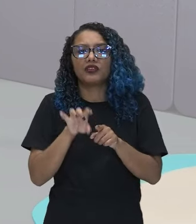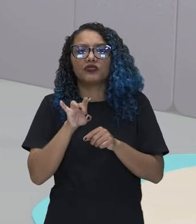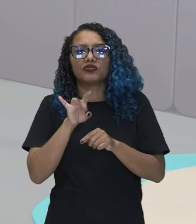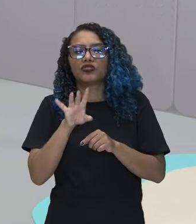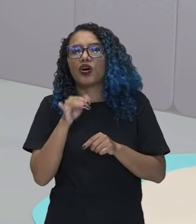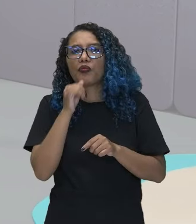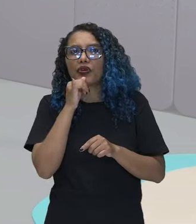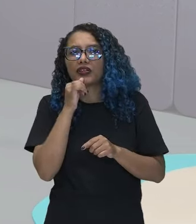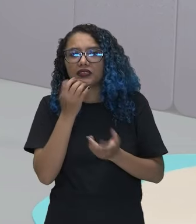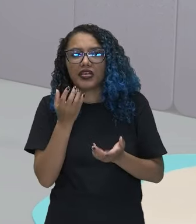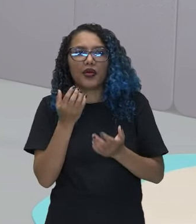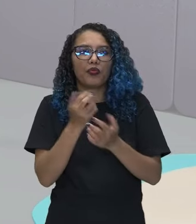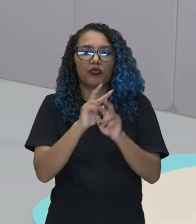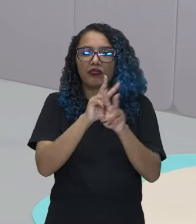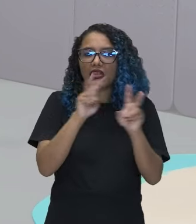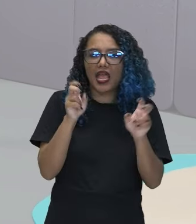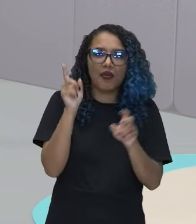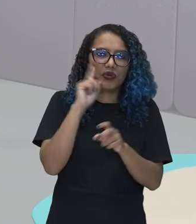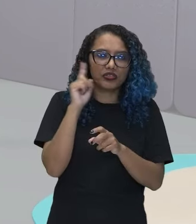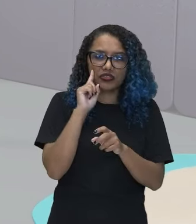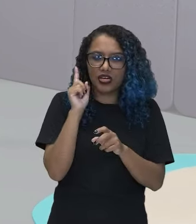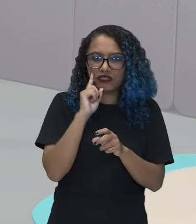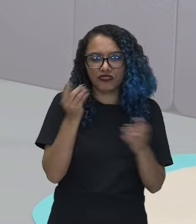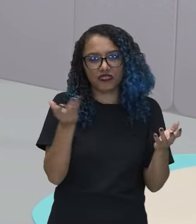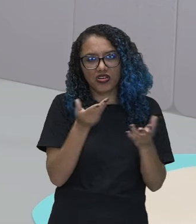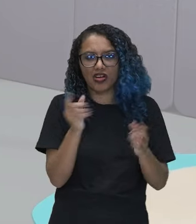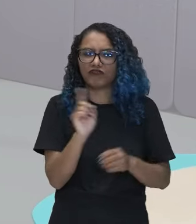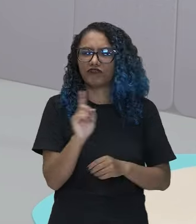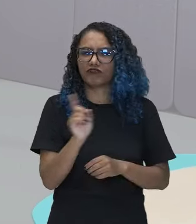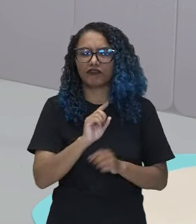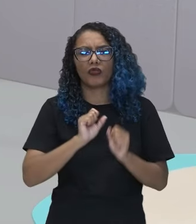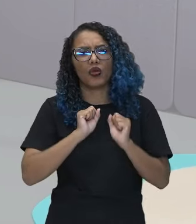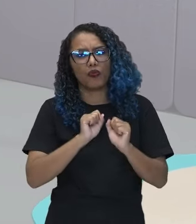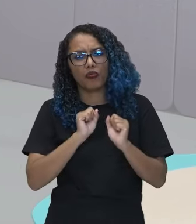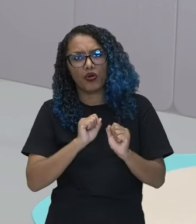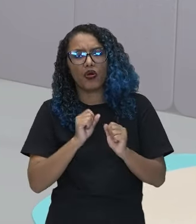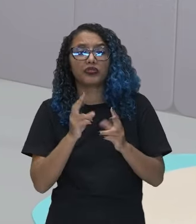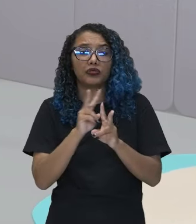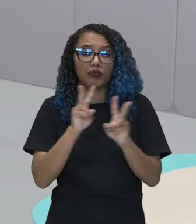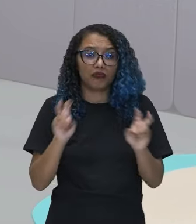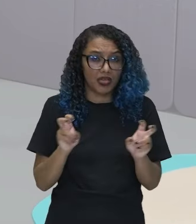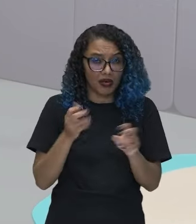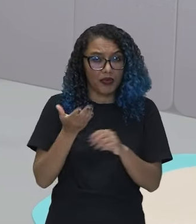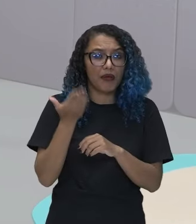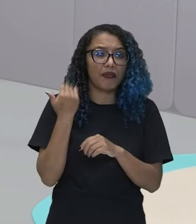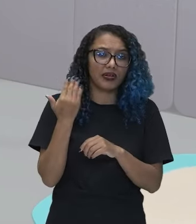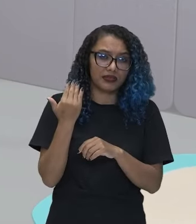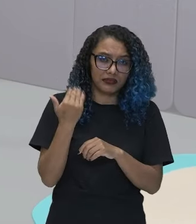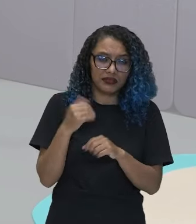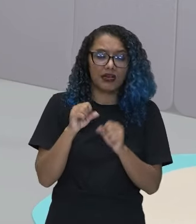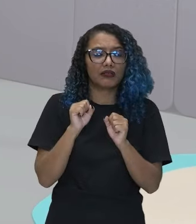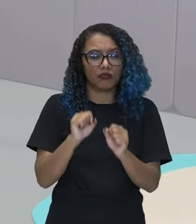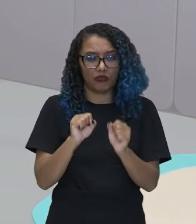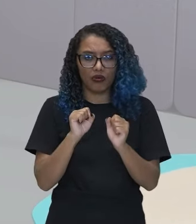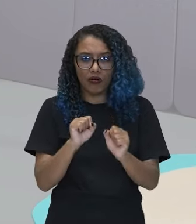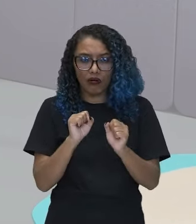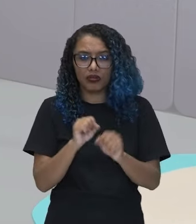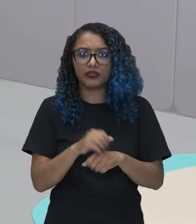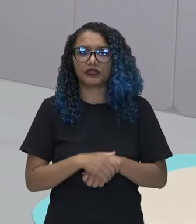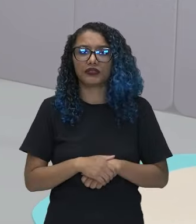dia a dia, um assunto atual. Não, pode ser de uma temática já muito antiga, né?